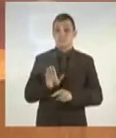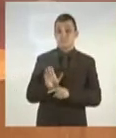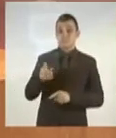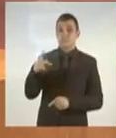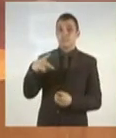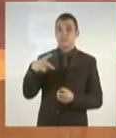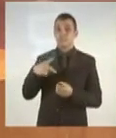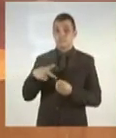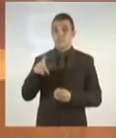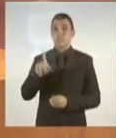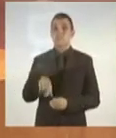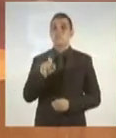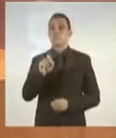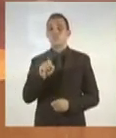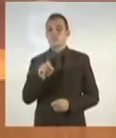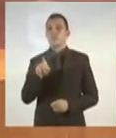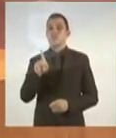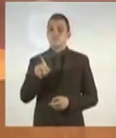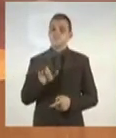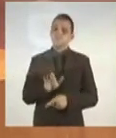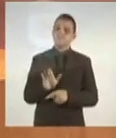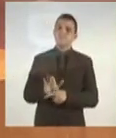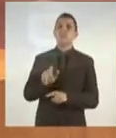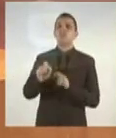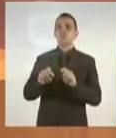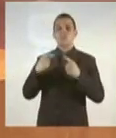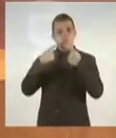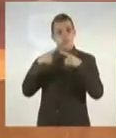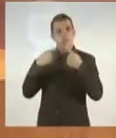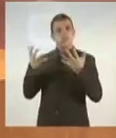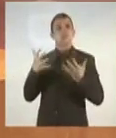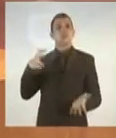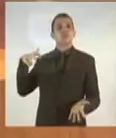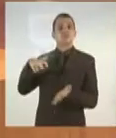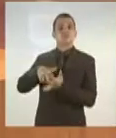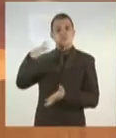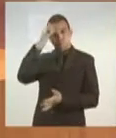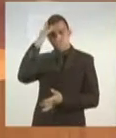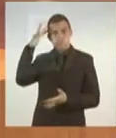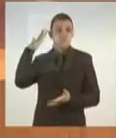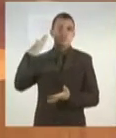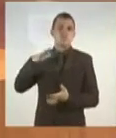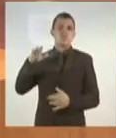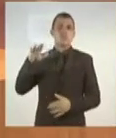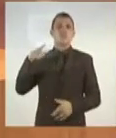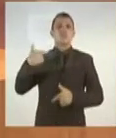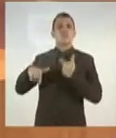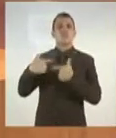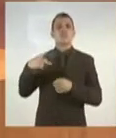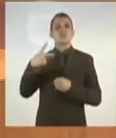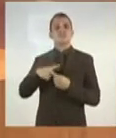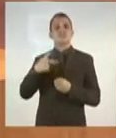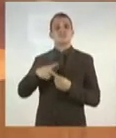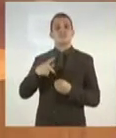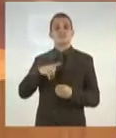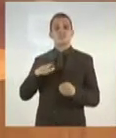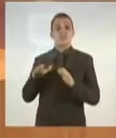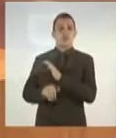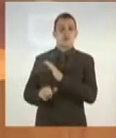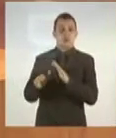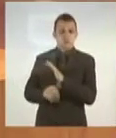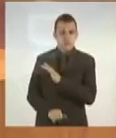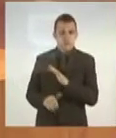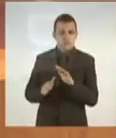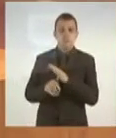alto escalão envolvidos em atos de corrupção. Exigimos que todos os denunciados sejam